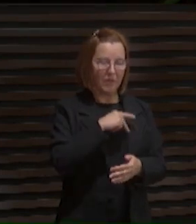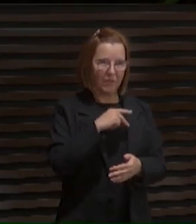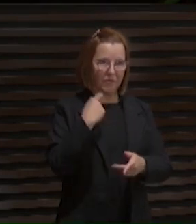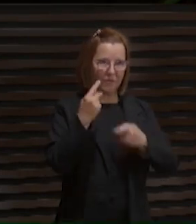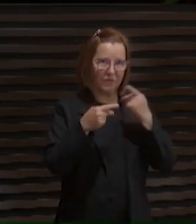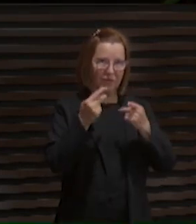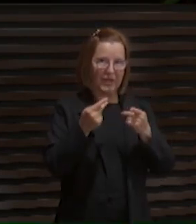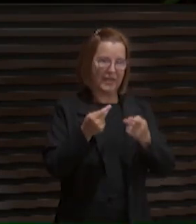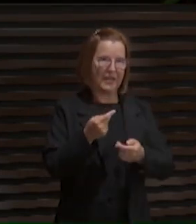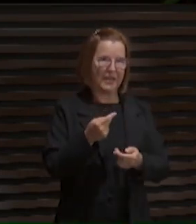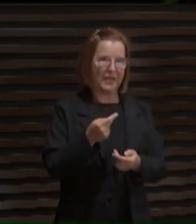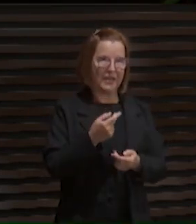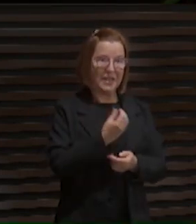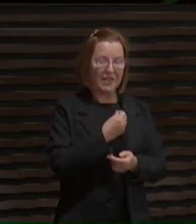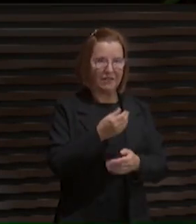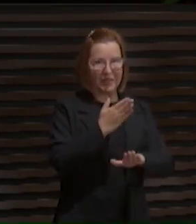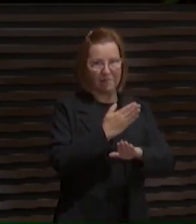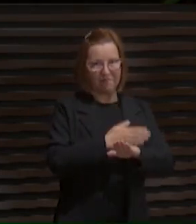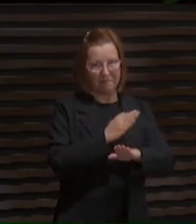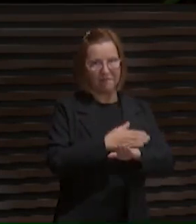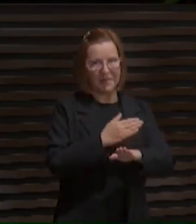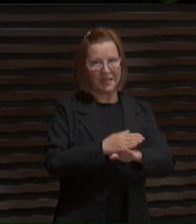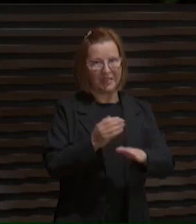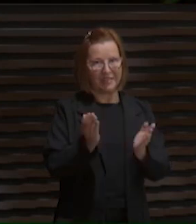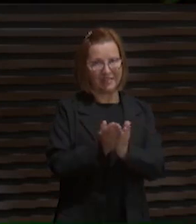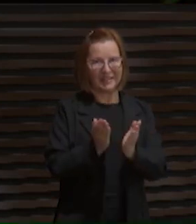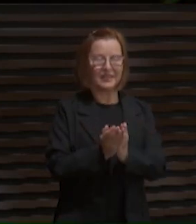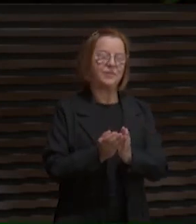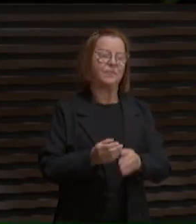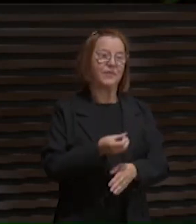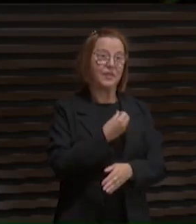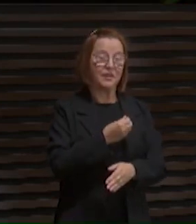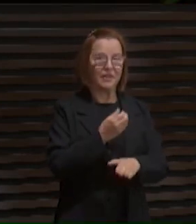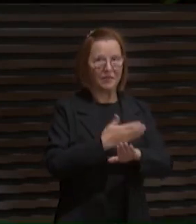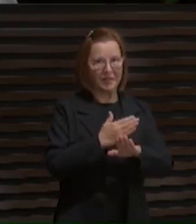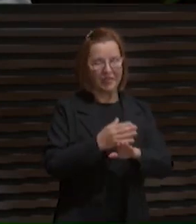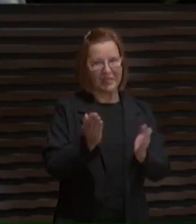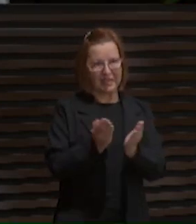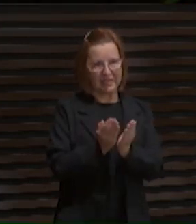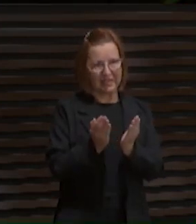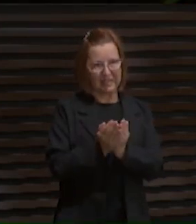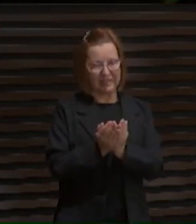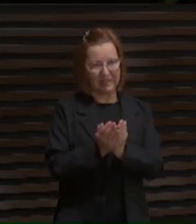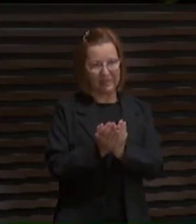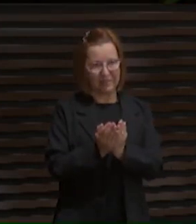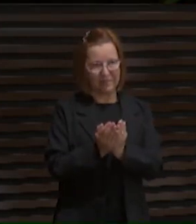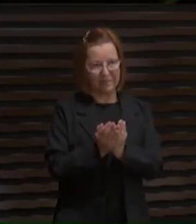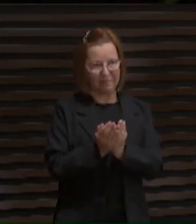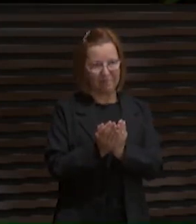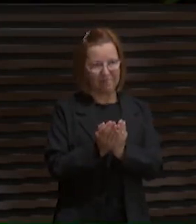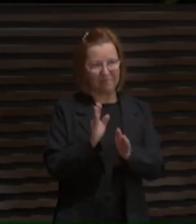vida prática cristã. E Paulo, para tratar da vida prática cristã, ele vai fazer algo que talvez soe estranho aos